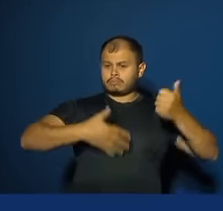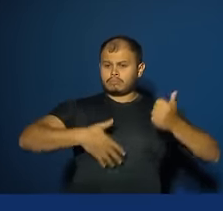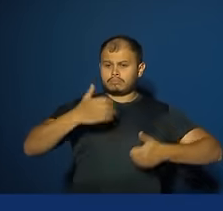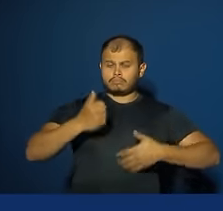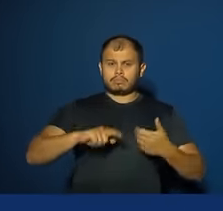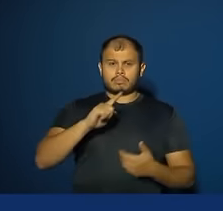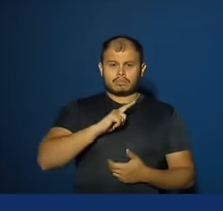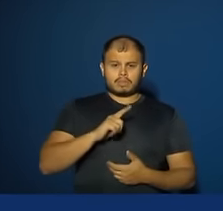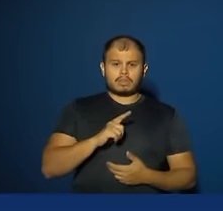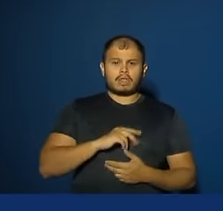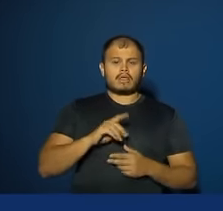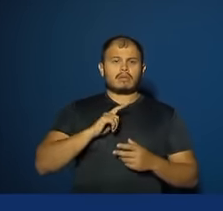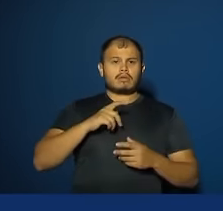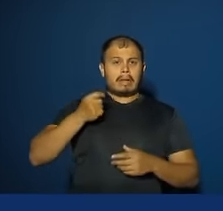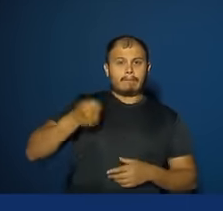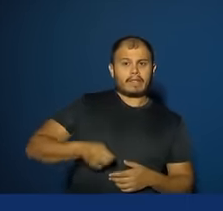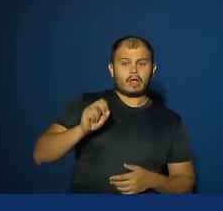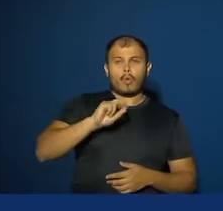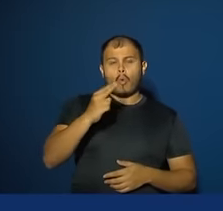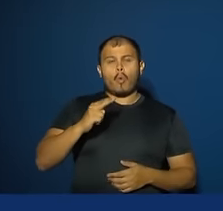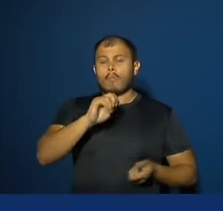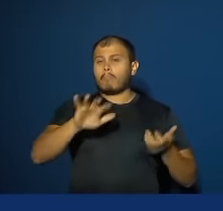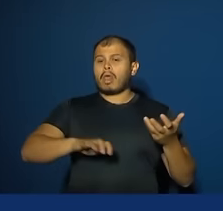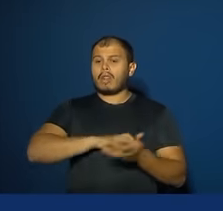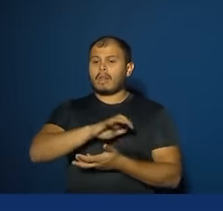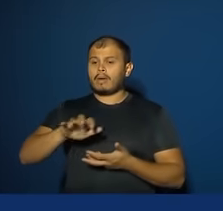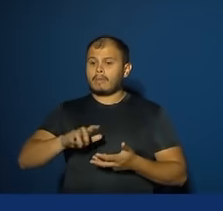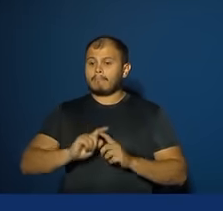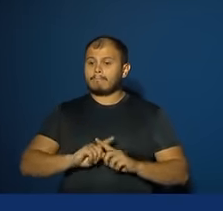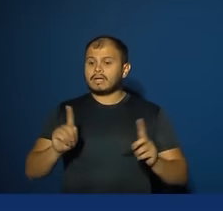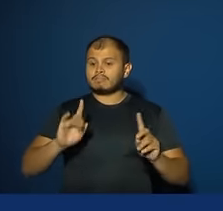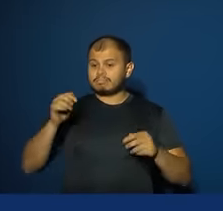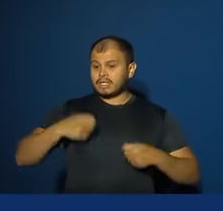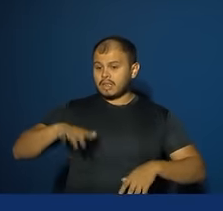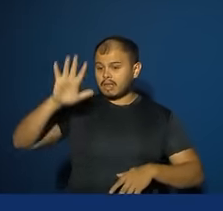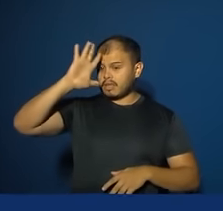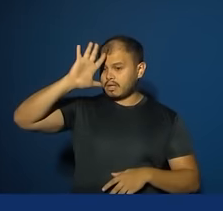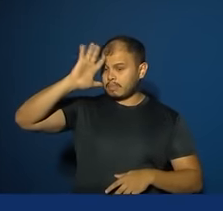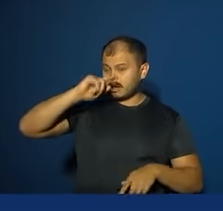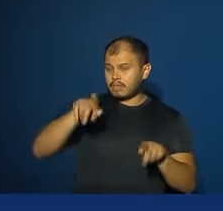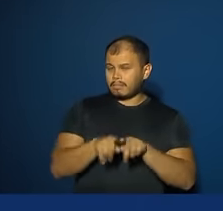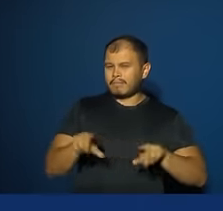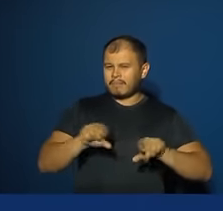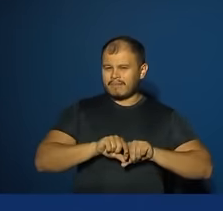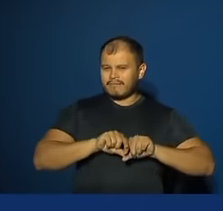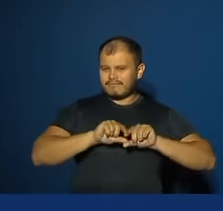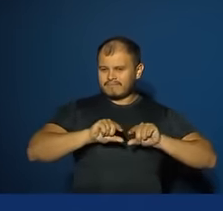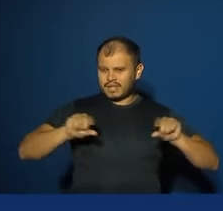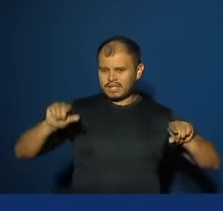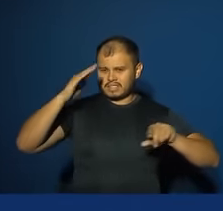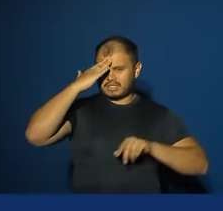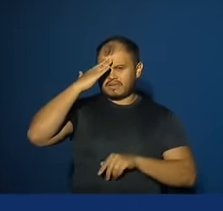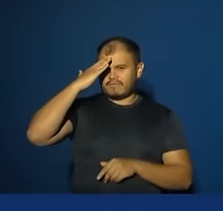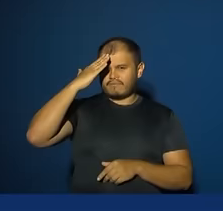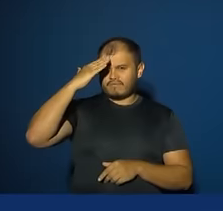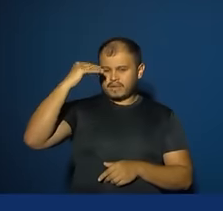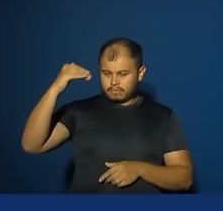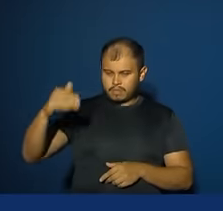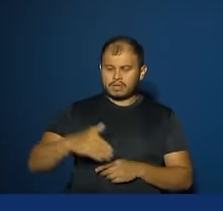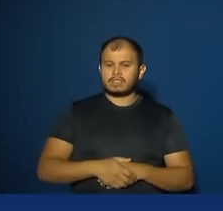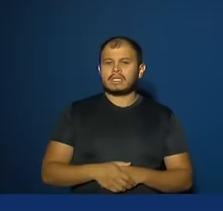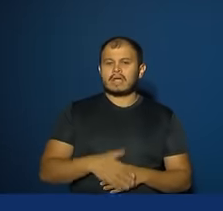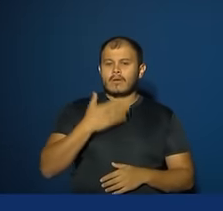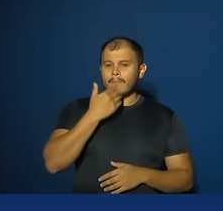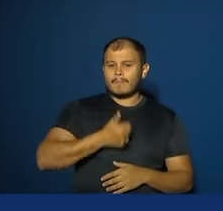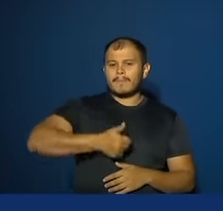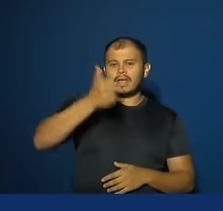ou impérios ou anarquias agora vamos lembrar aquela velha velha velha frase que na verdade